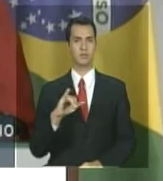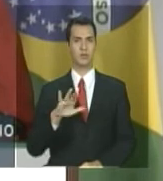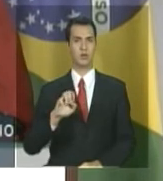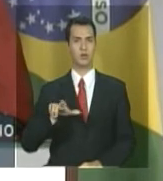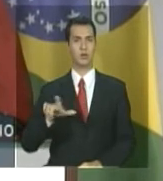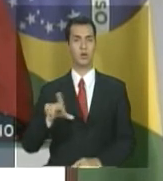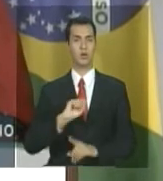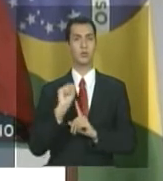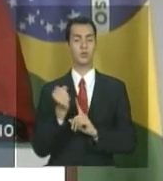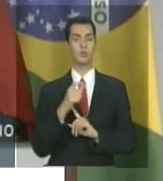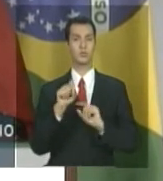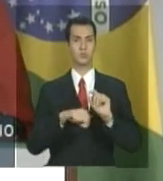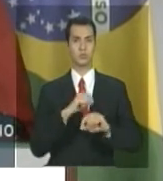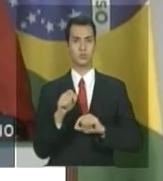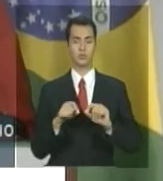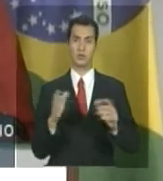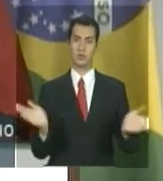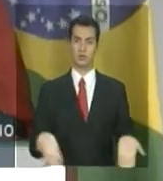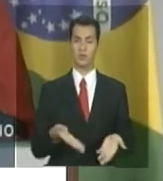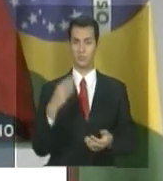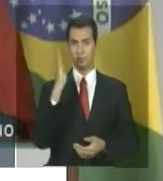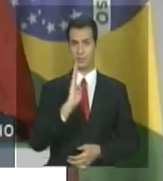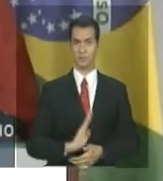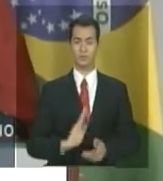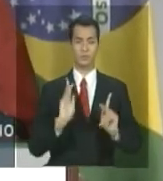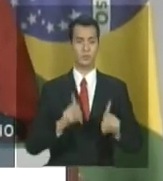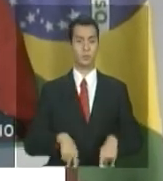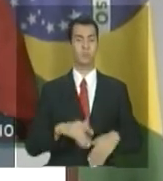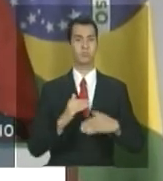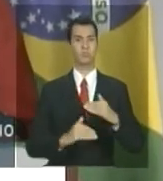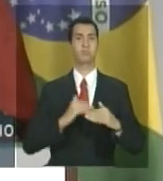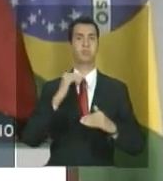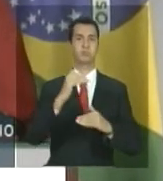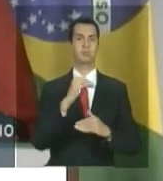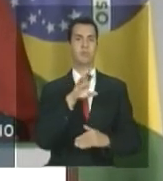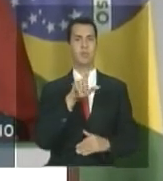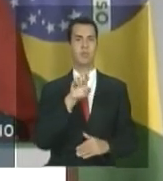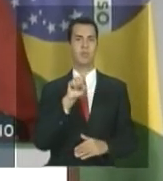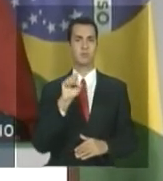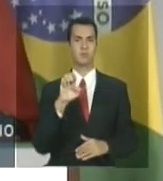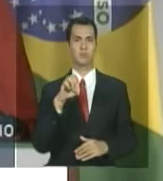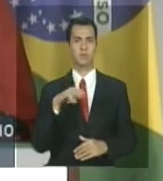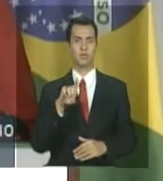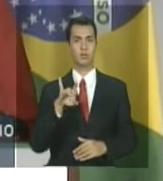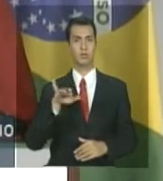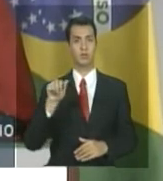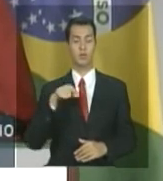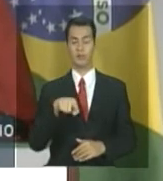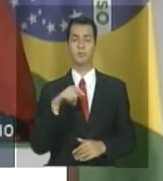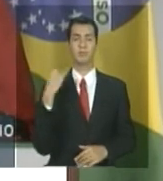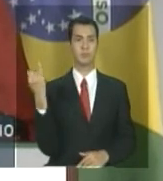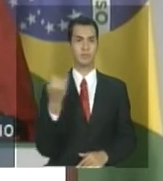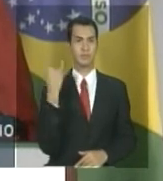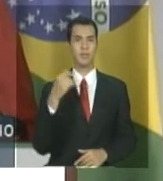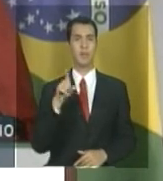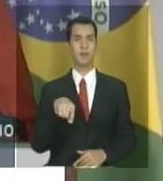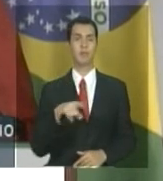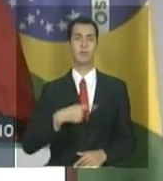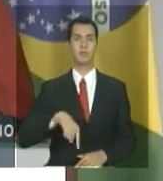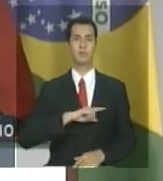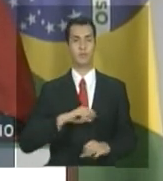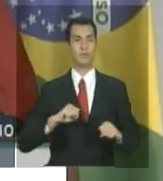população brasileira numa população de classe média, é a chave para a força e a